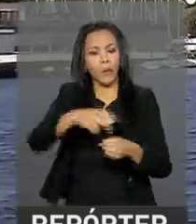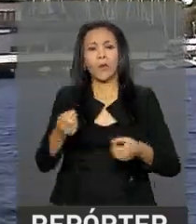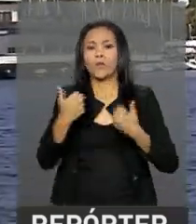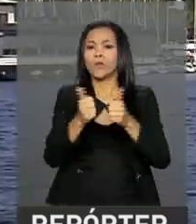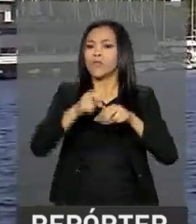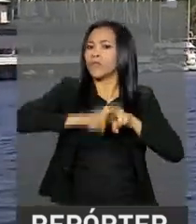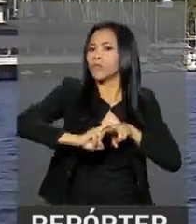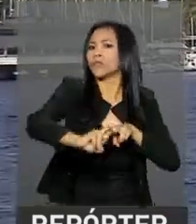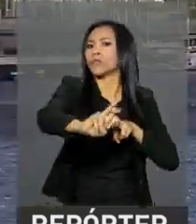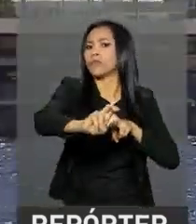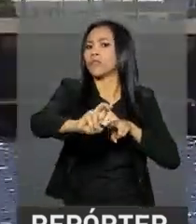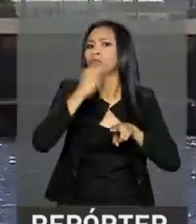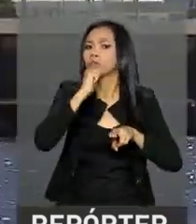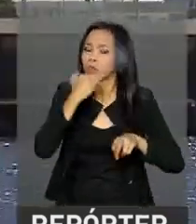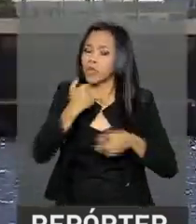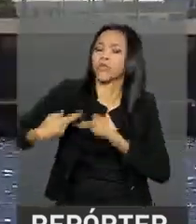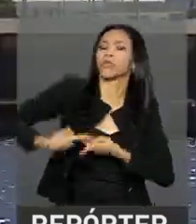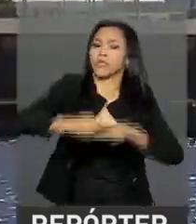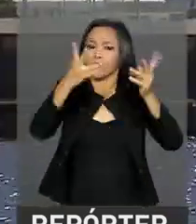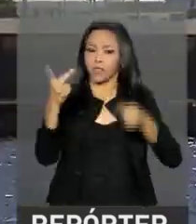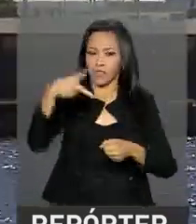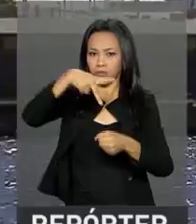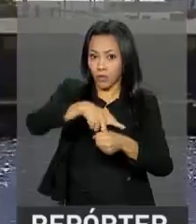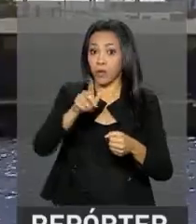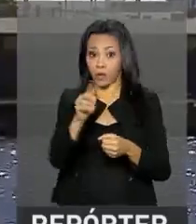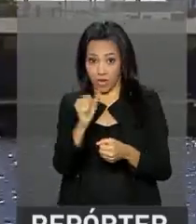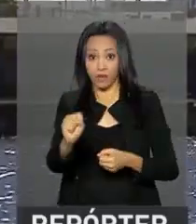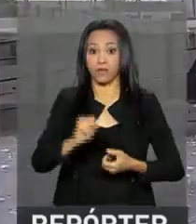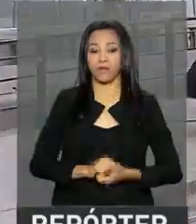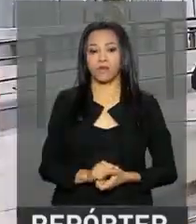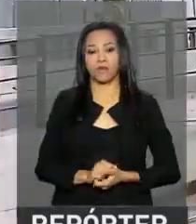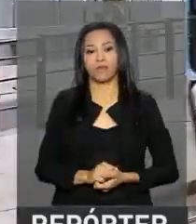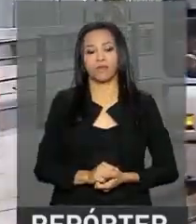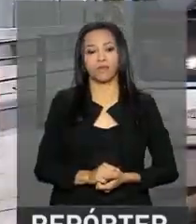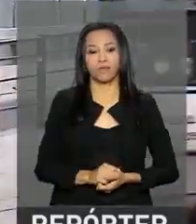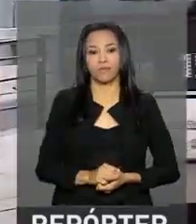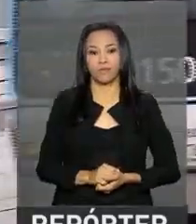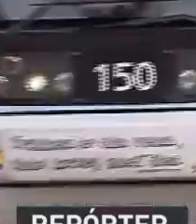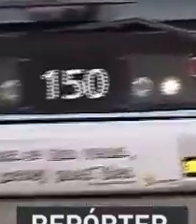transporte de petróleo e de gás liquefeito.